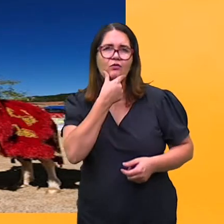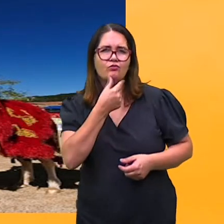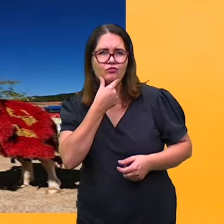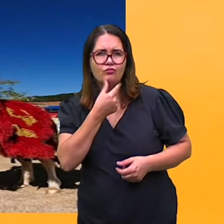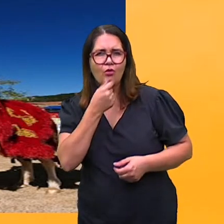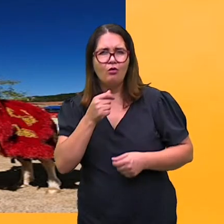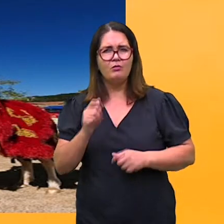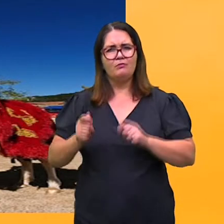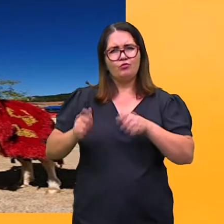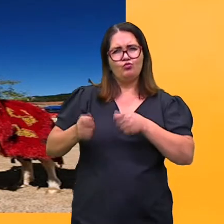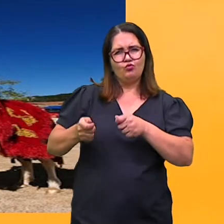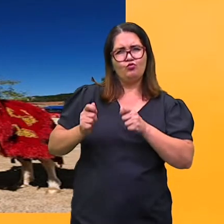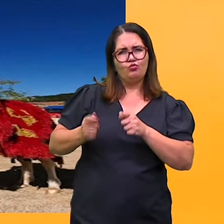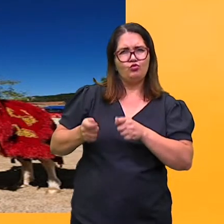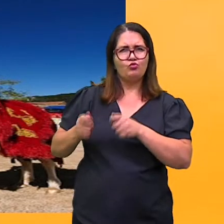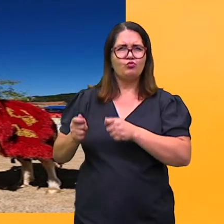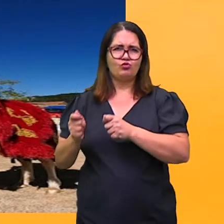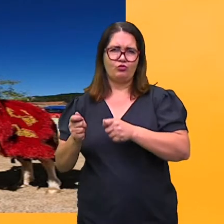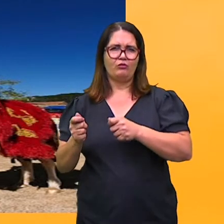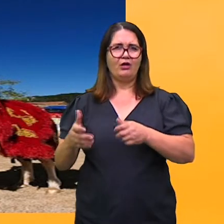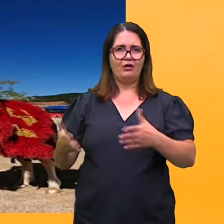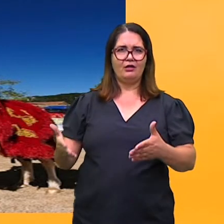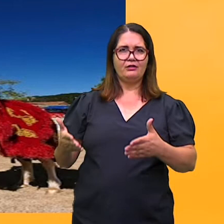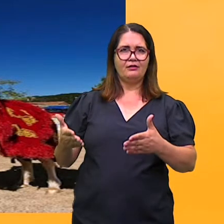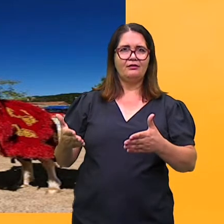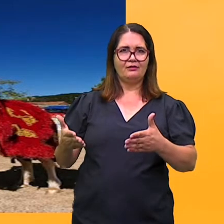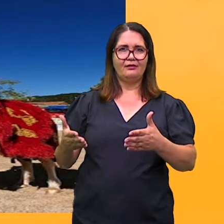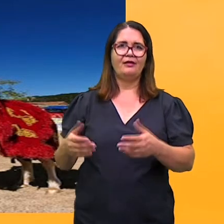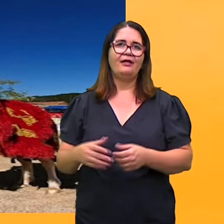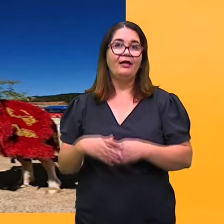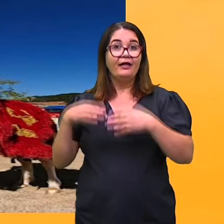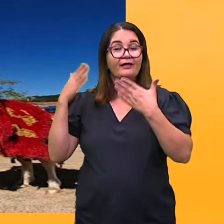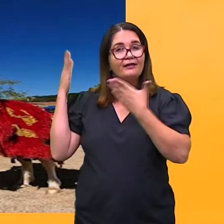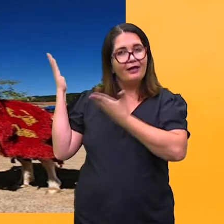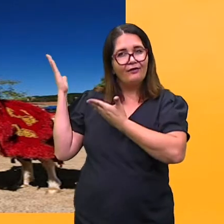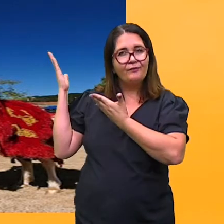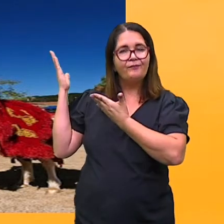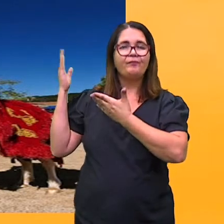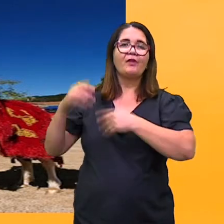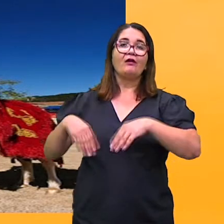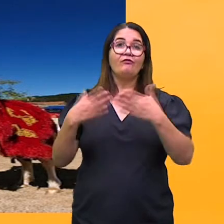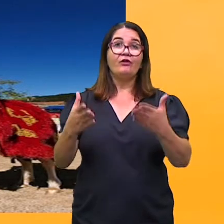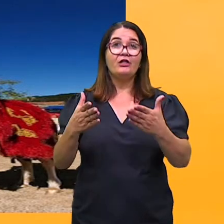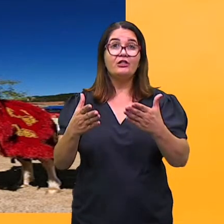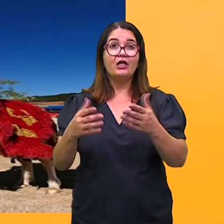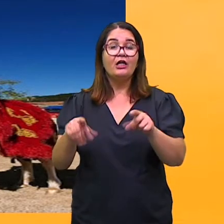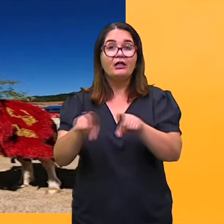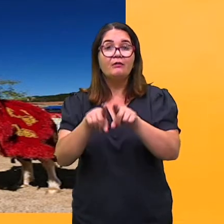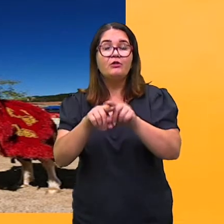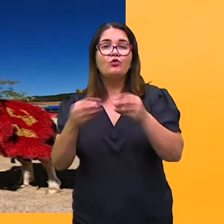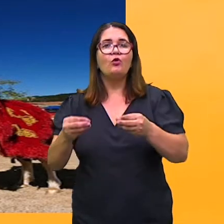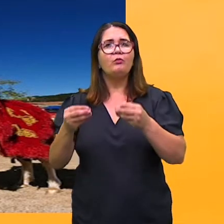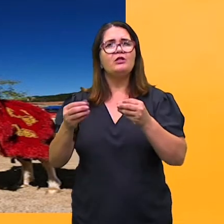frente do camarote principal ou oficial. Então, eles ficam ali em reverência